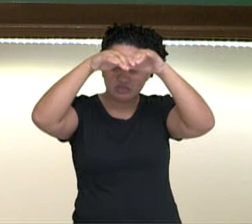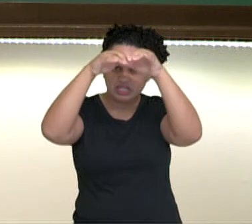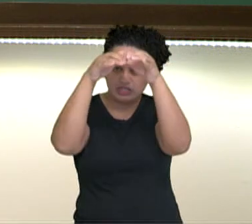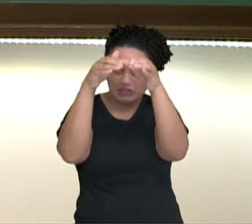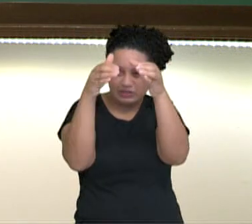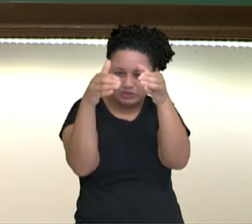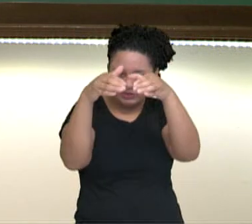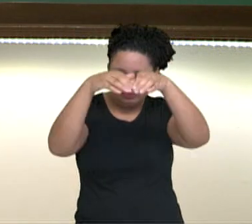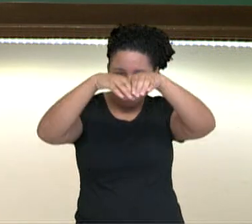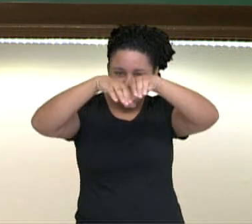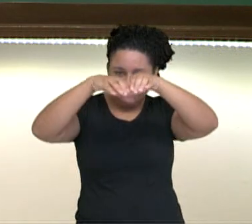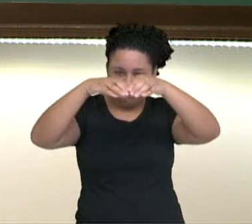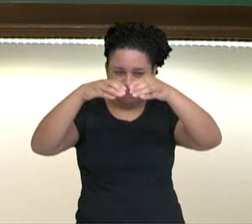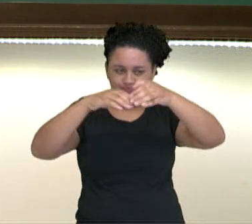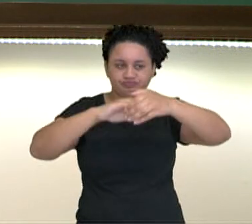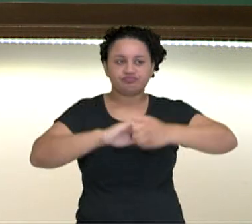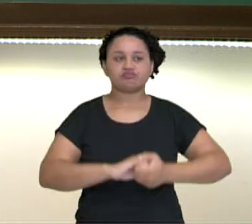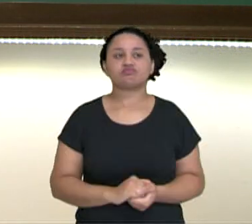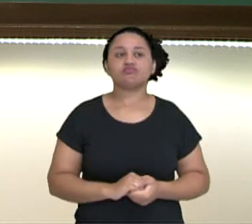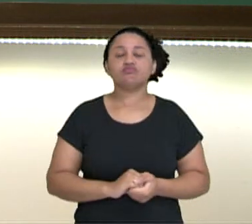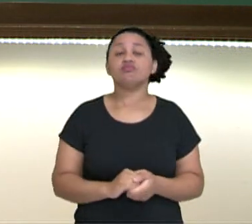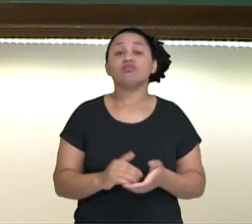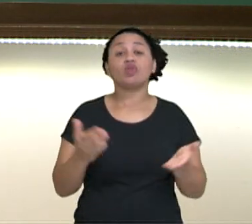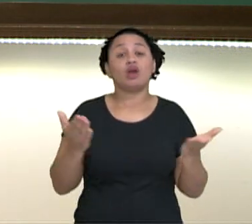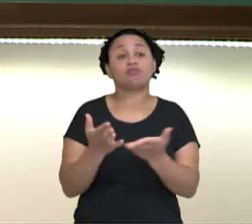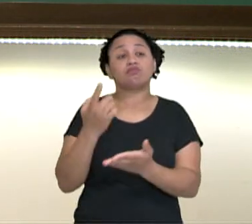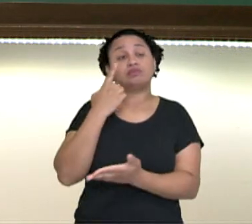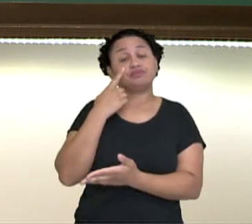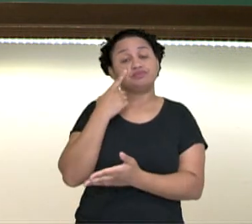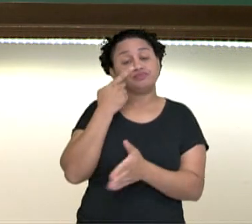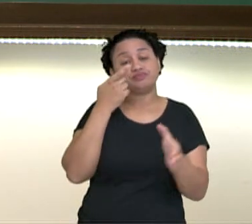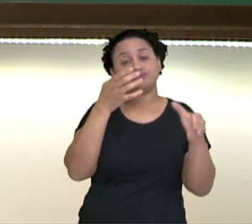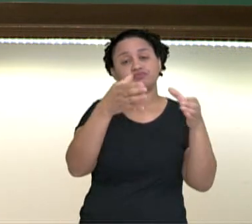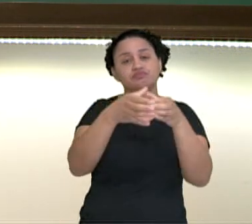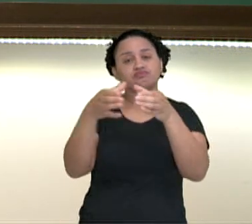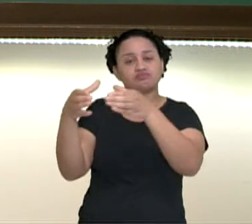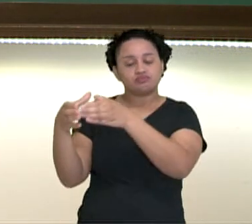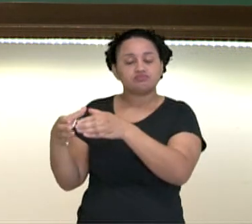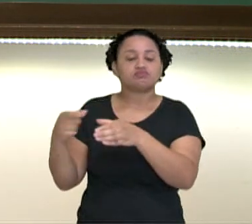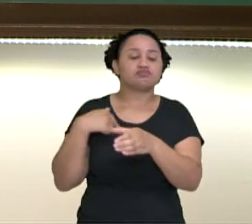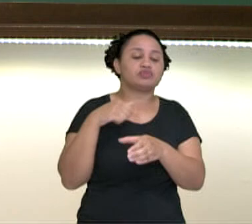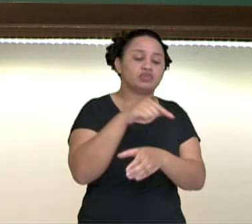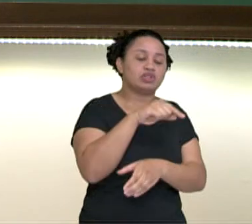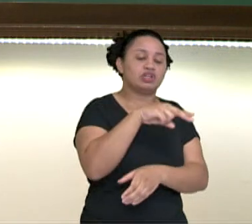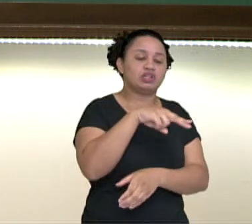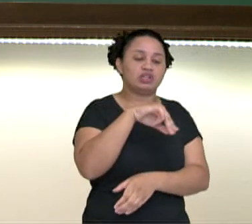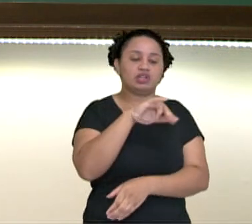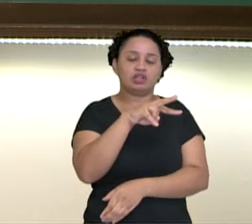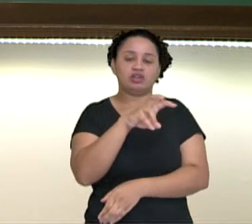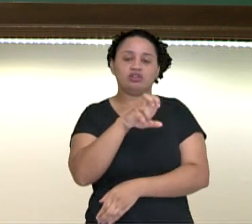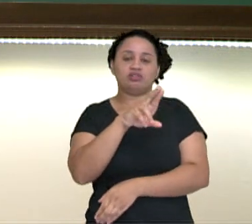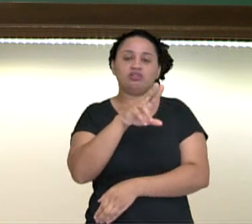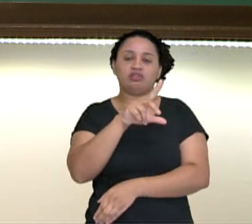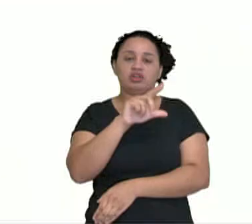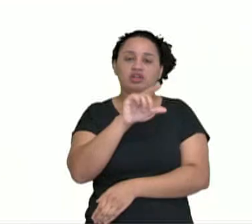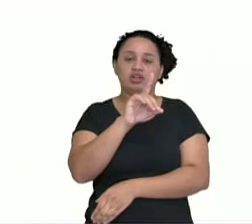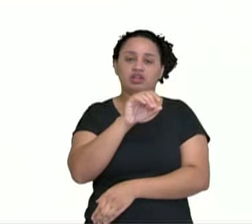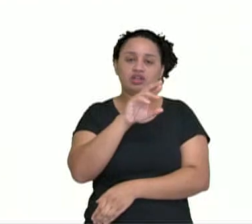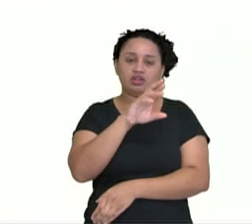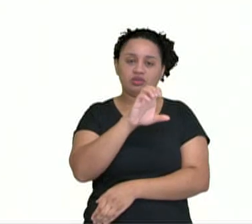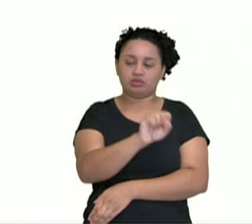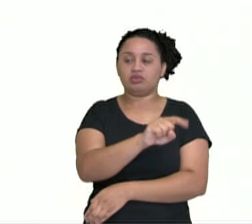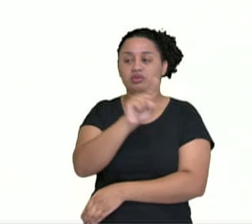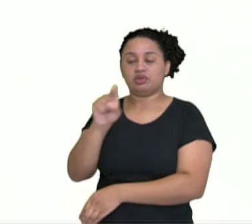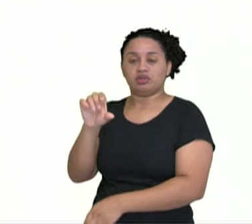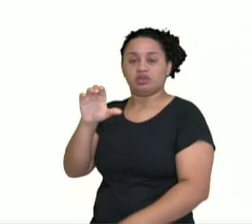Bom, agora, né, a gente vai ver que esses grupos, os niveladores e os cavadores, eles tinham se formado